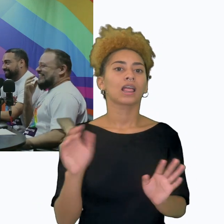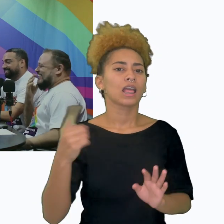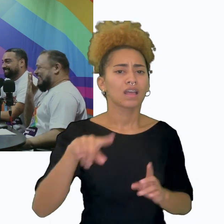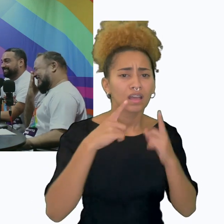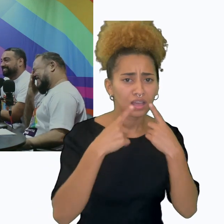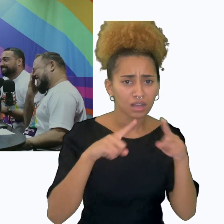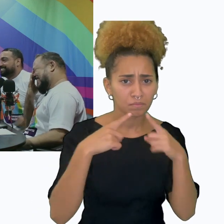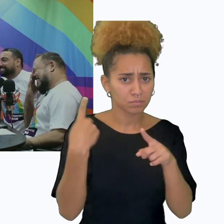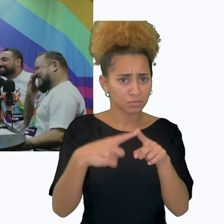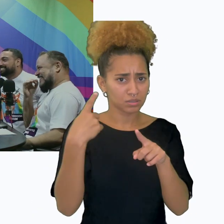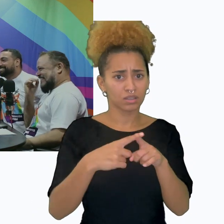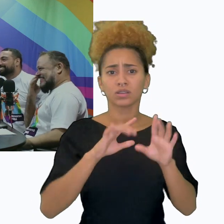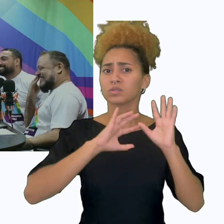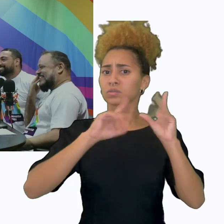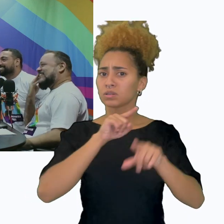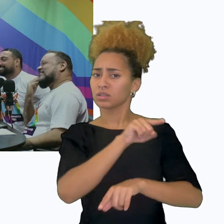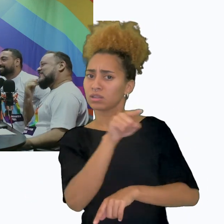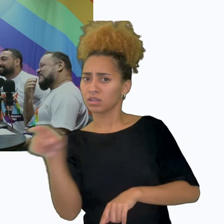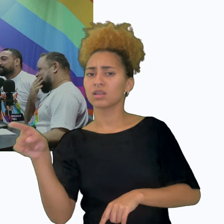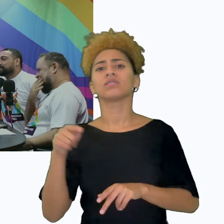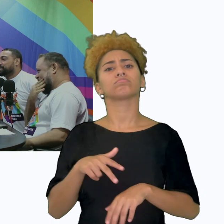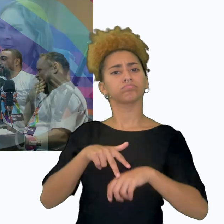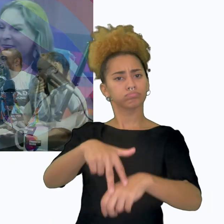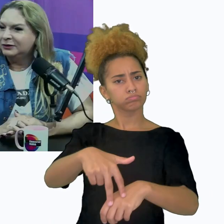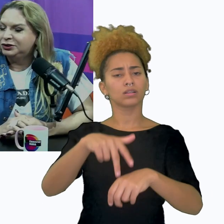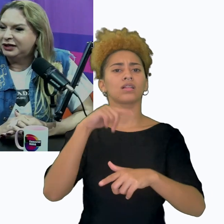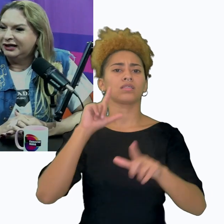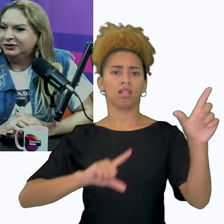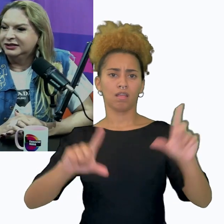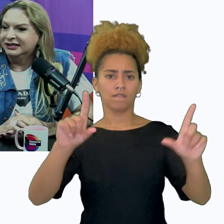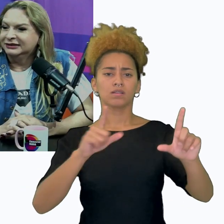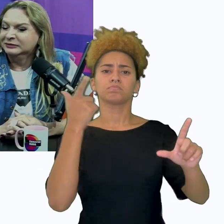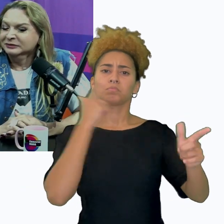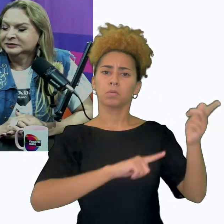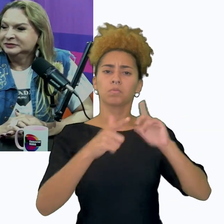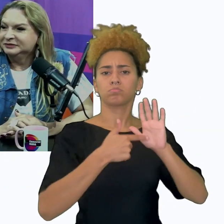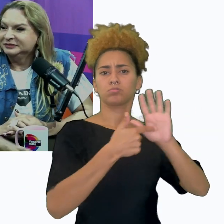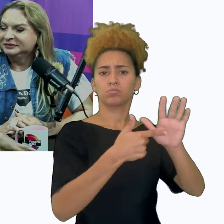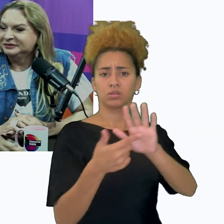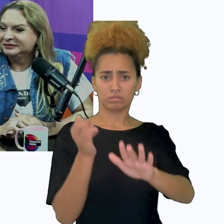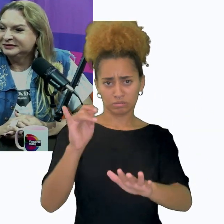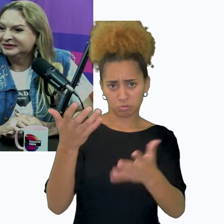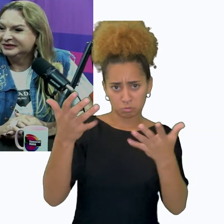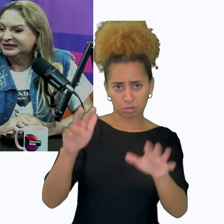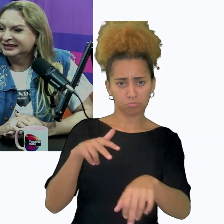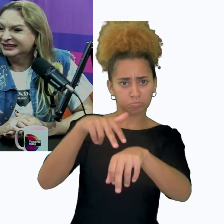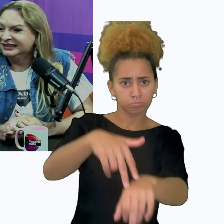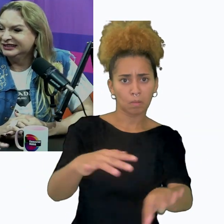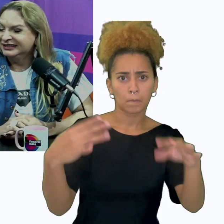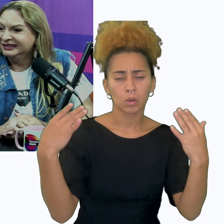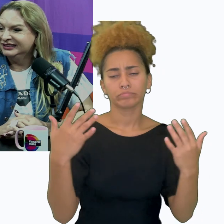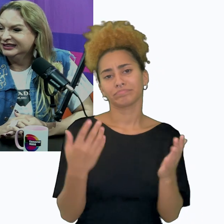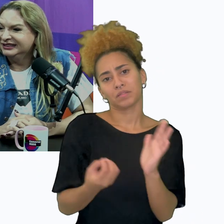Deus. Elas não têm o que reclamar, porque eu levei todas para televisão, dei nome a todas elas. Todas elas se destacaram. Quem não quis se destacar foi problema